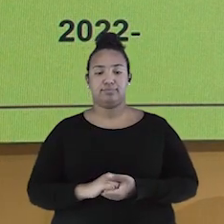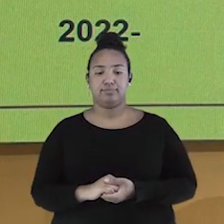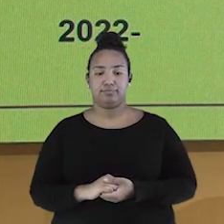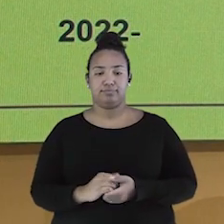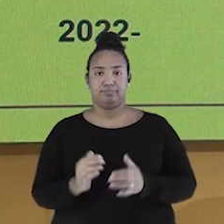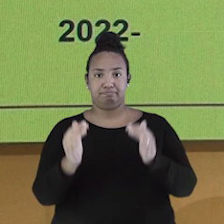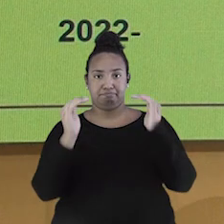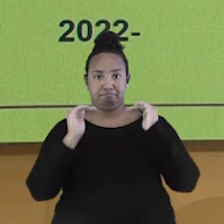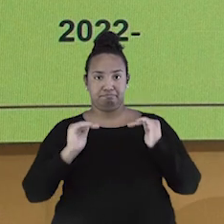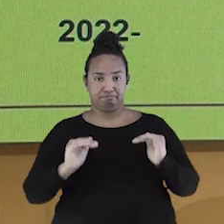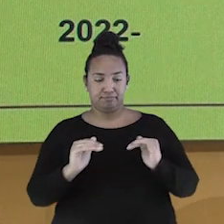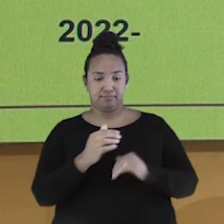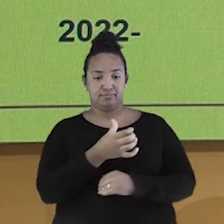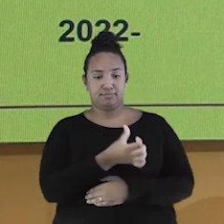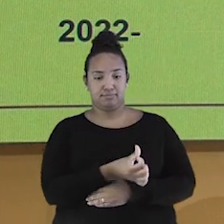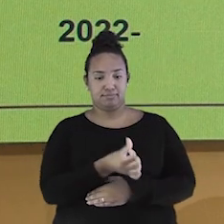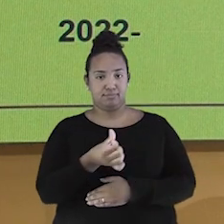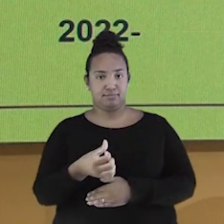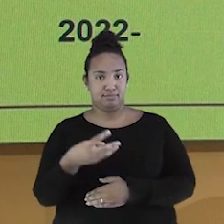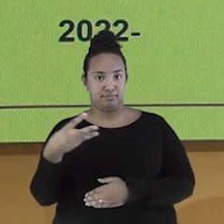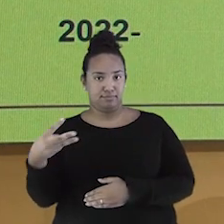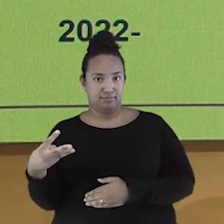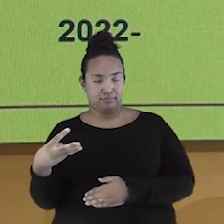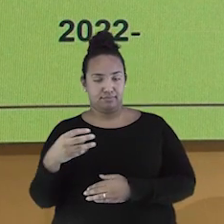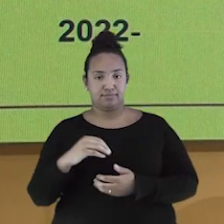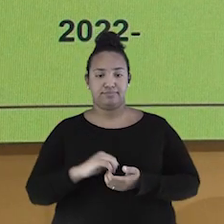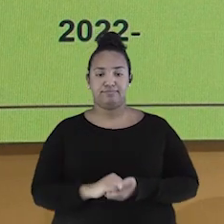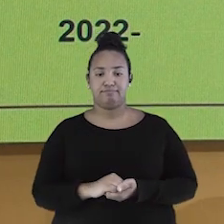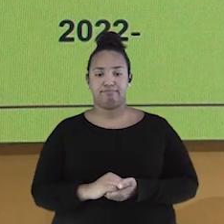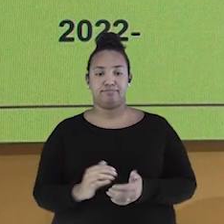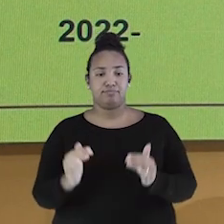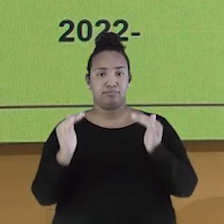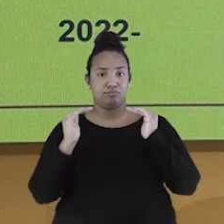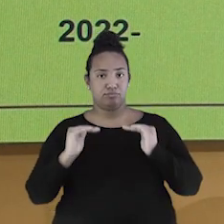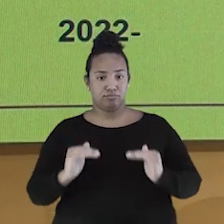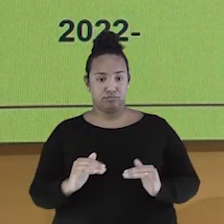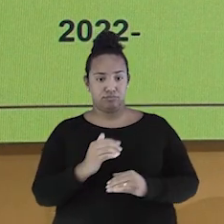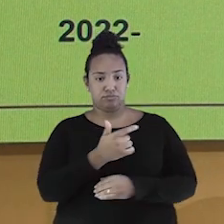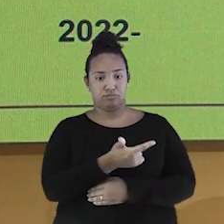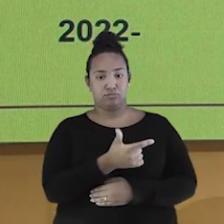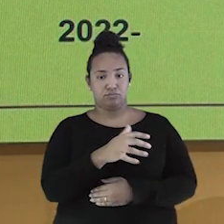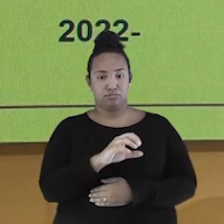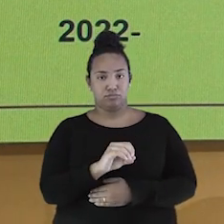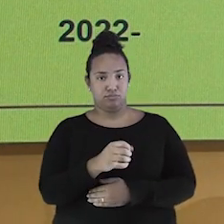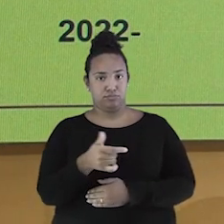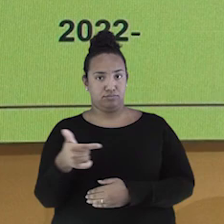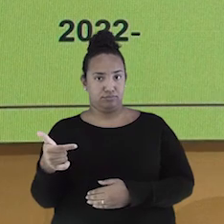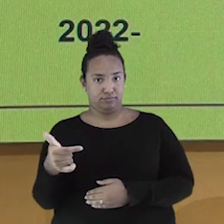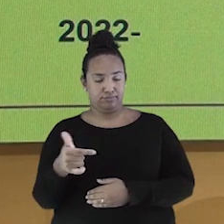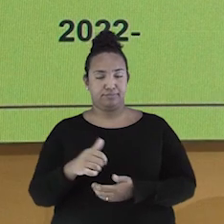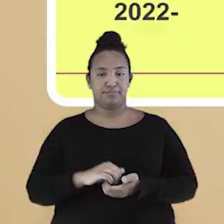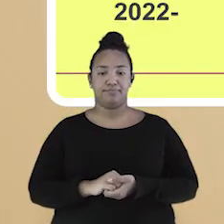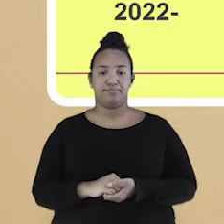outro número é o 663. E, por fim, o 2022.